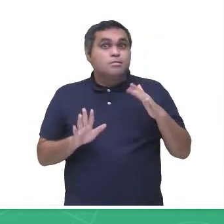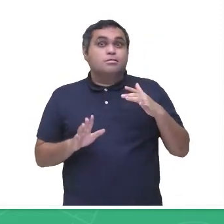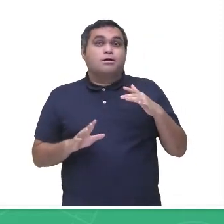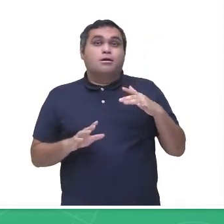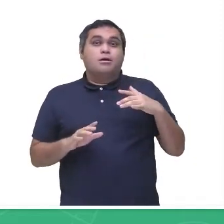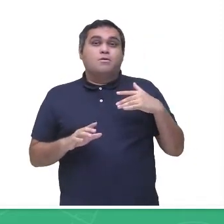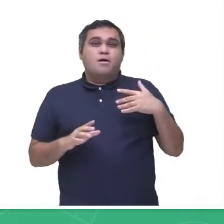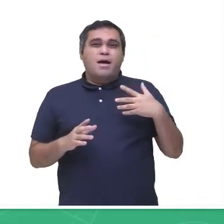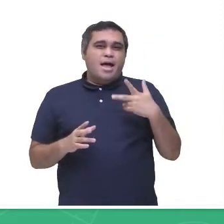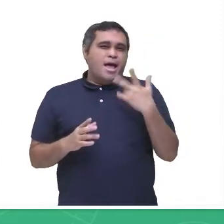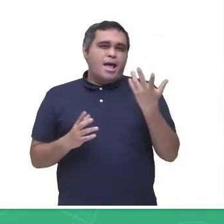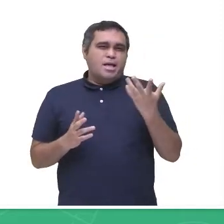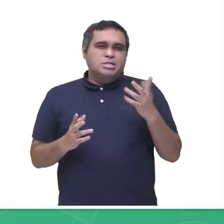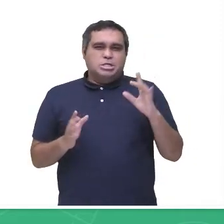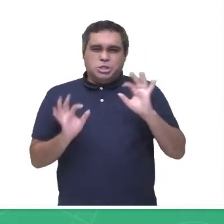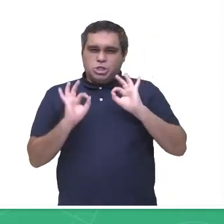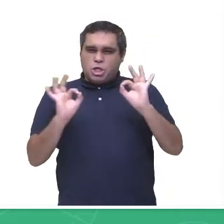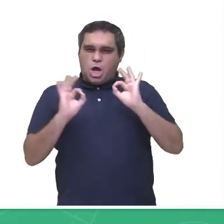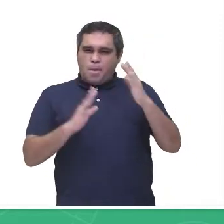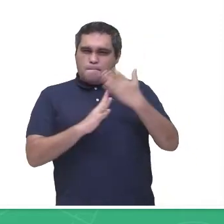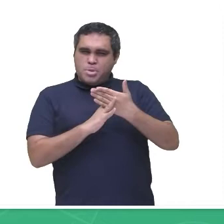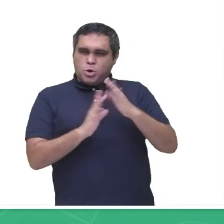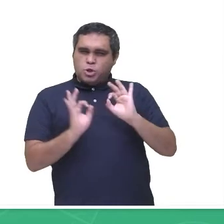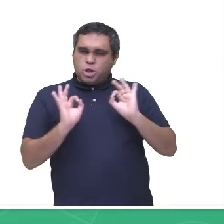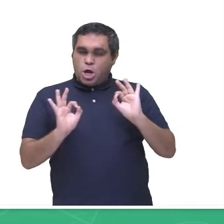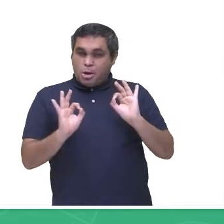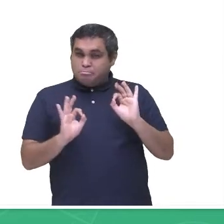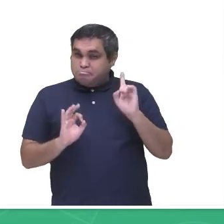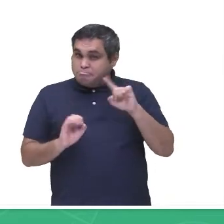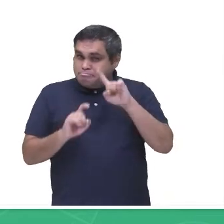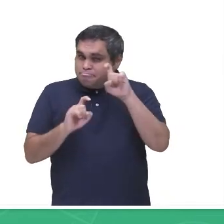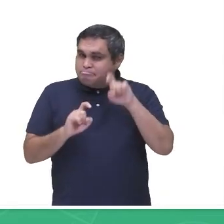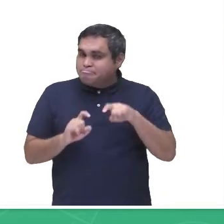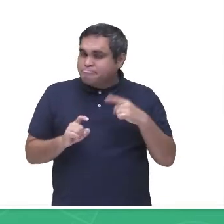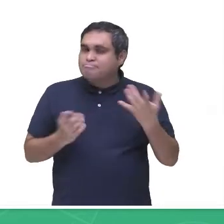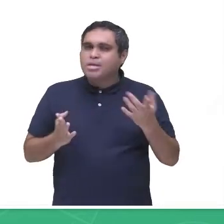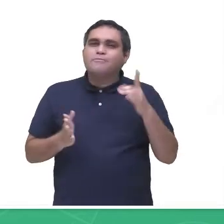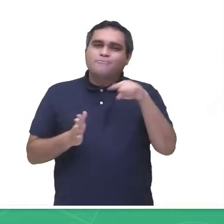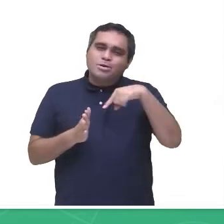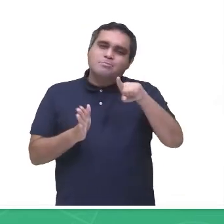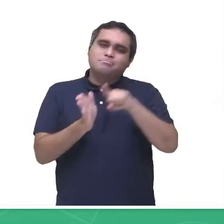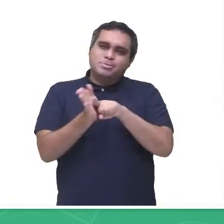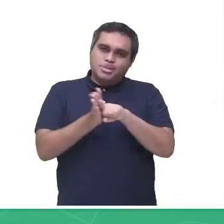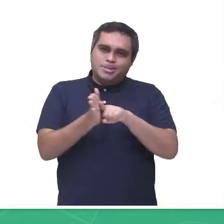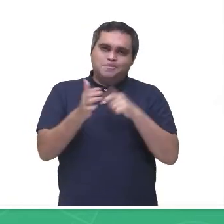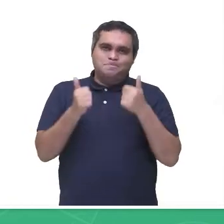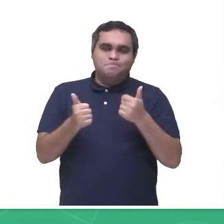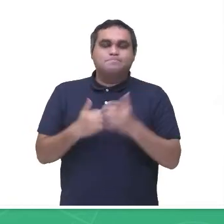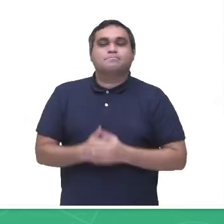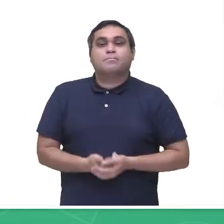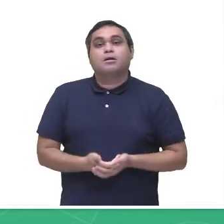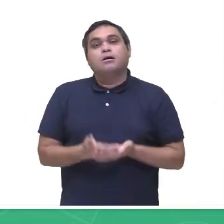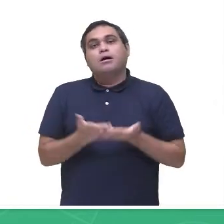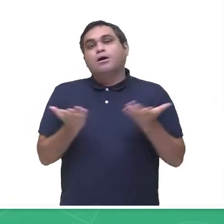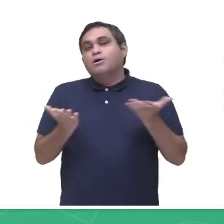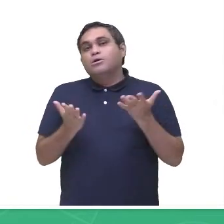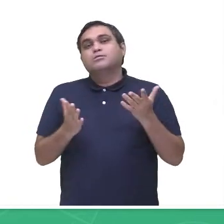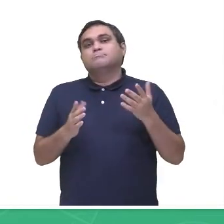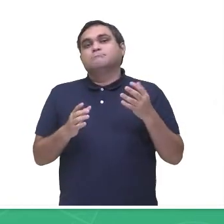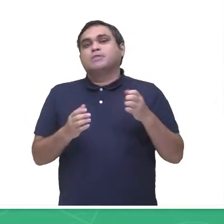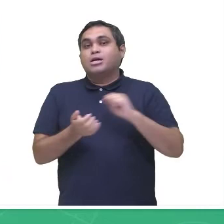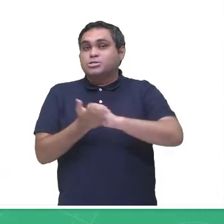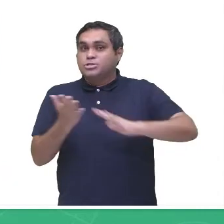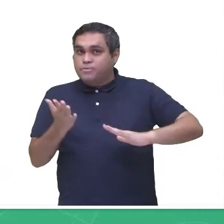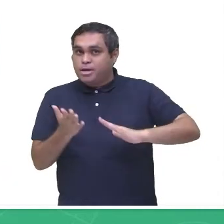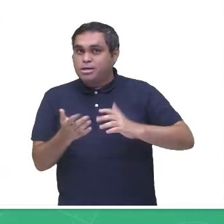esse rico exemplo de barroco? Fica aí com vocês uma questão para vocês pesquisarem. E agora nós vamos para a nossa dinâmica